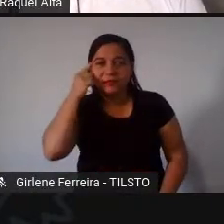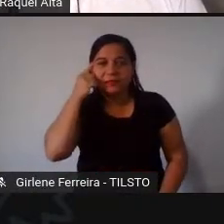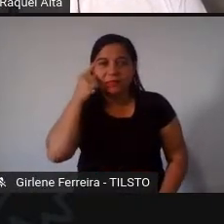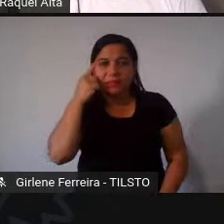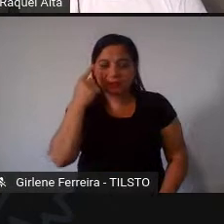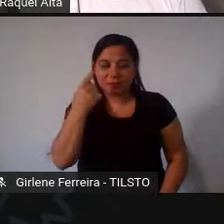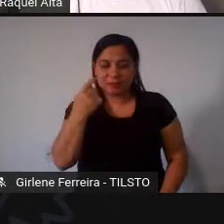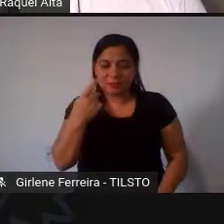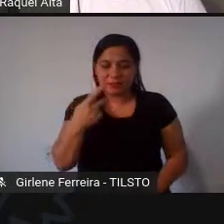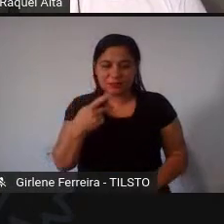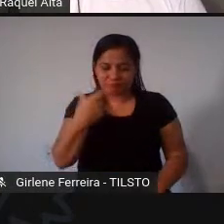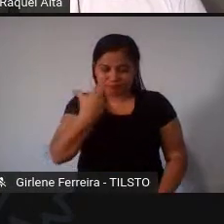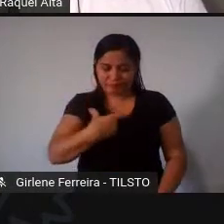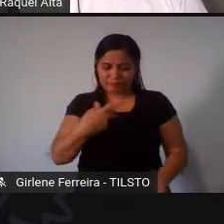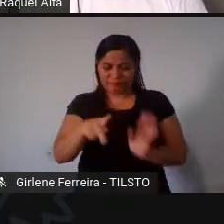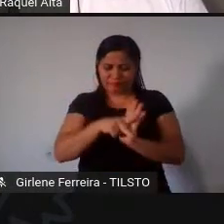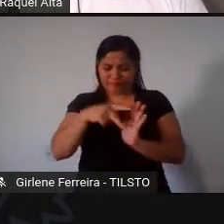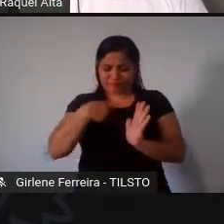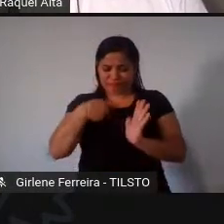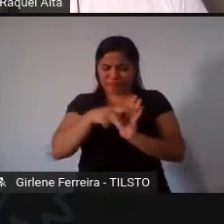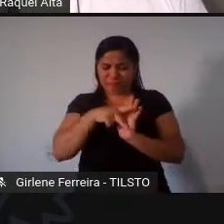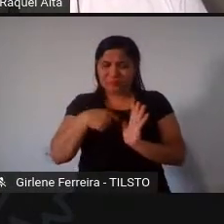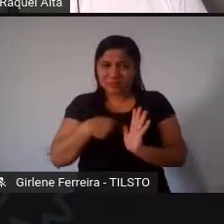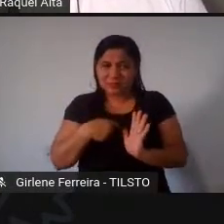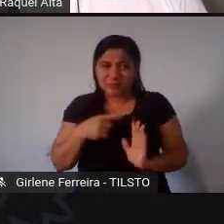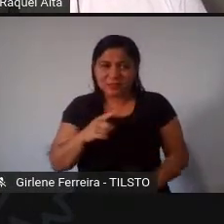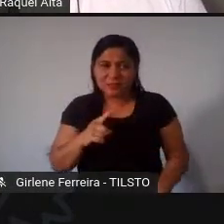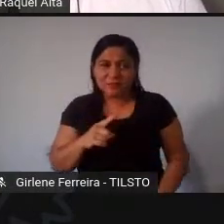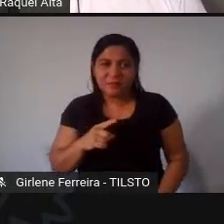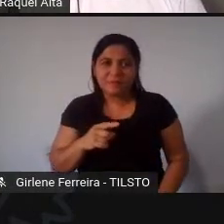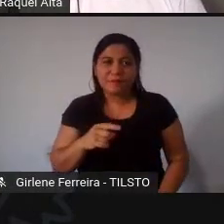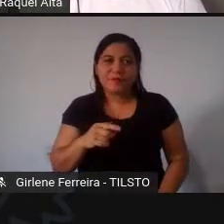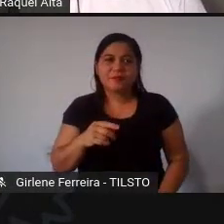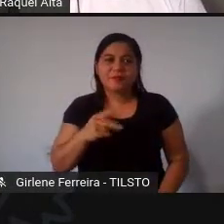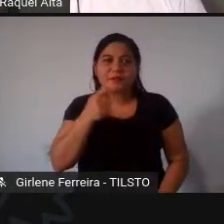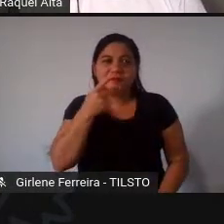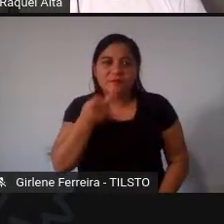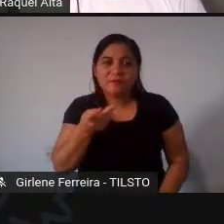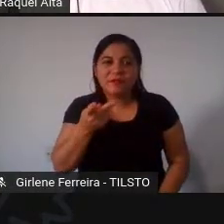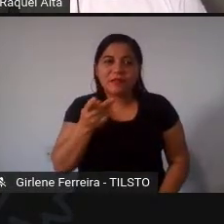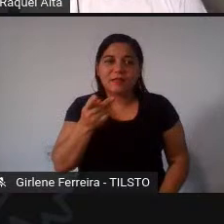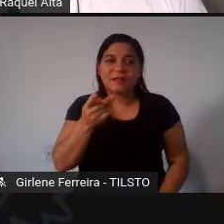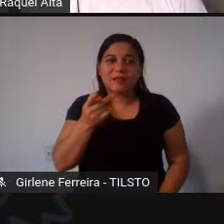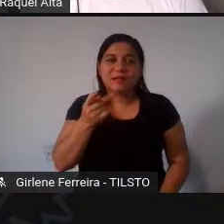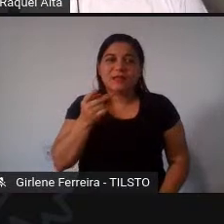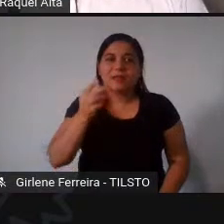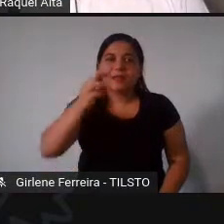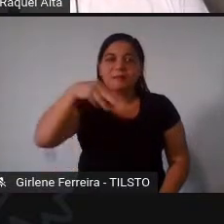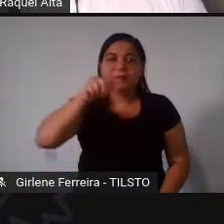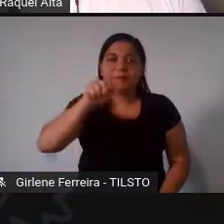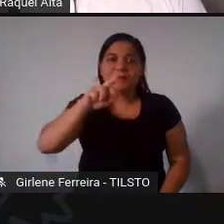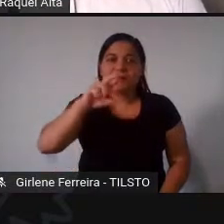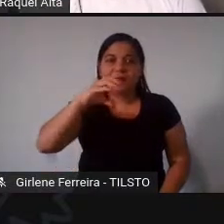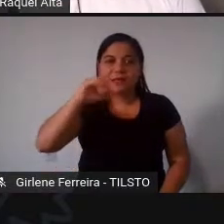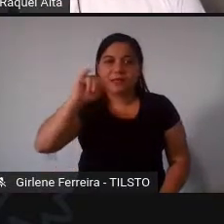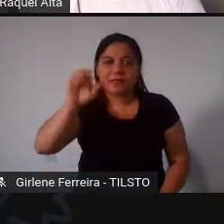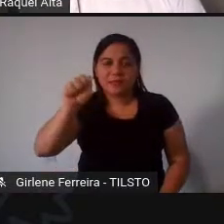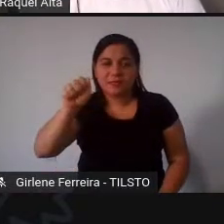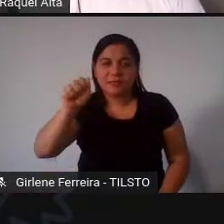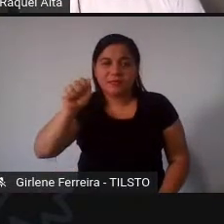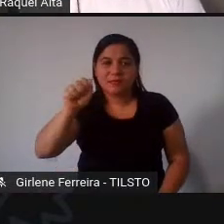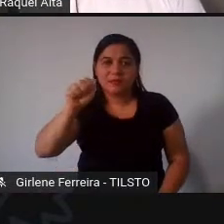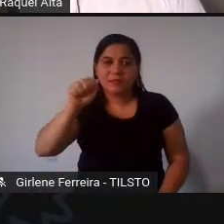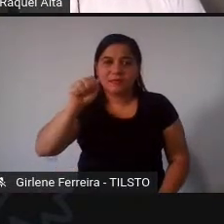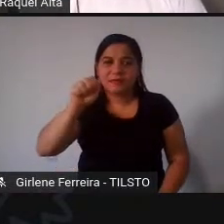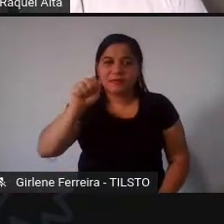como diz a Márcia Barbosa, a doutora em física, diz assim, são pequenas picadas que a gente vai levando, e que se você não vai se levando